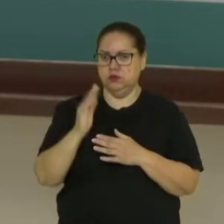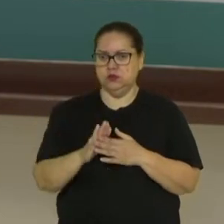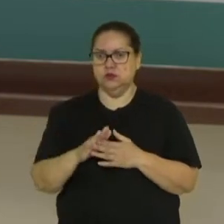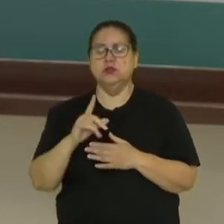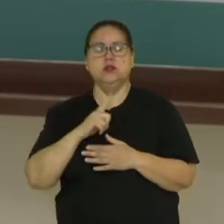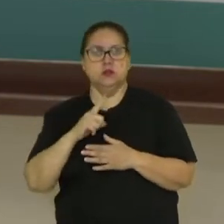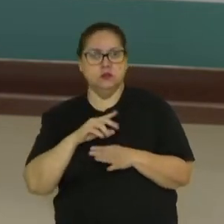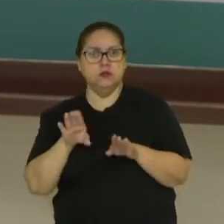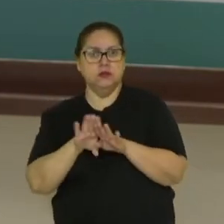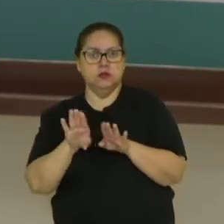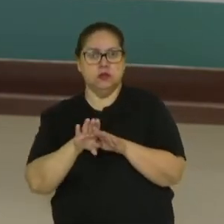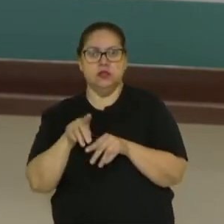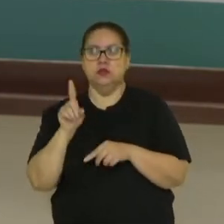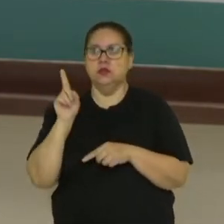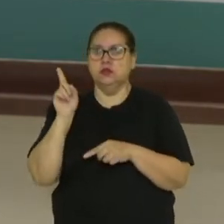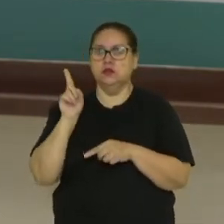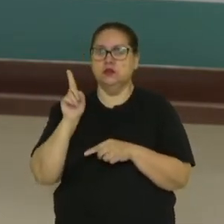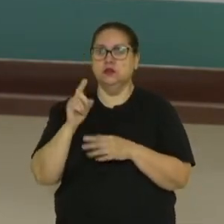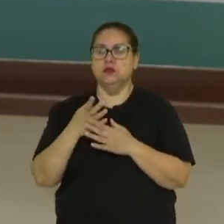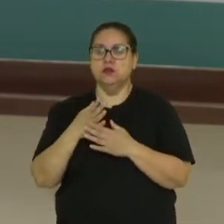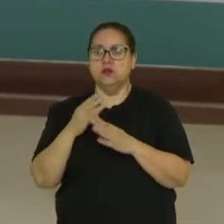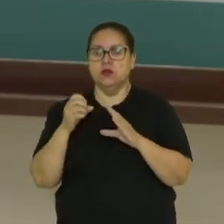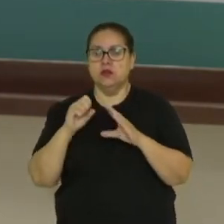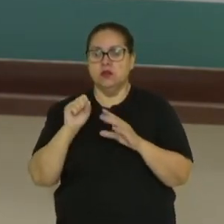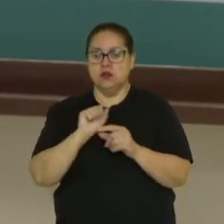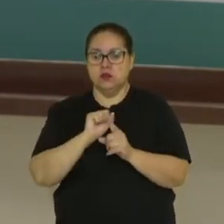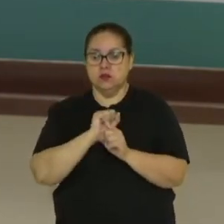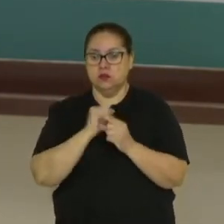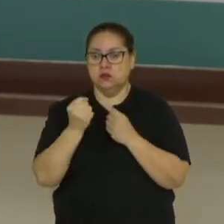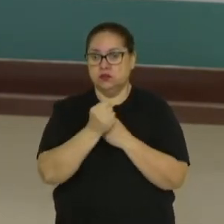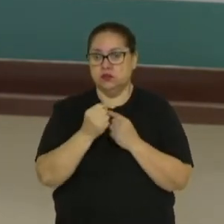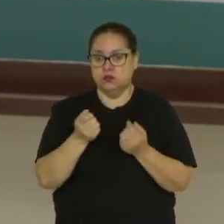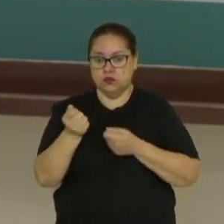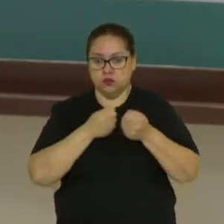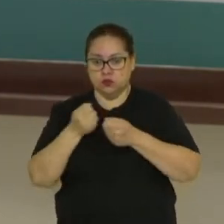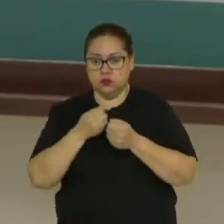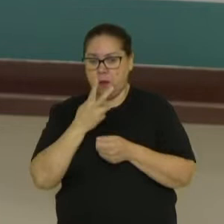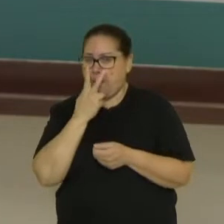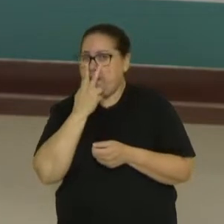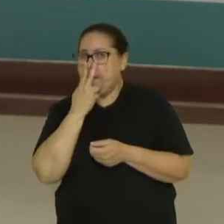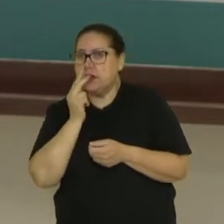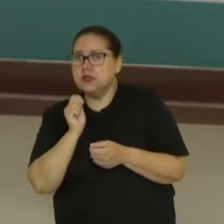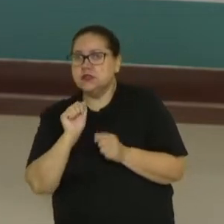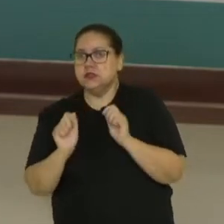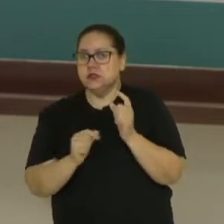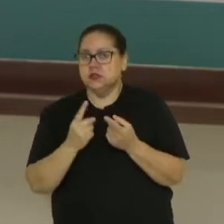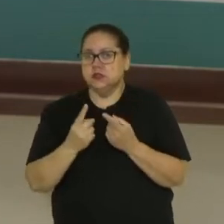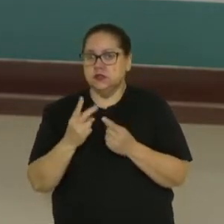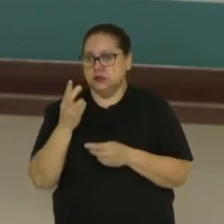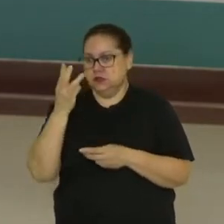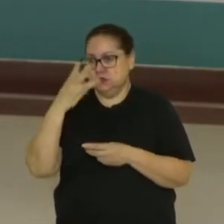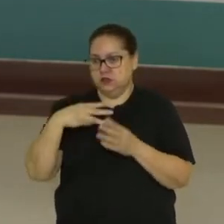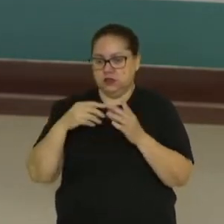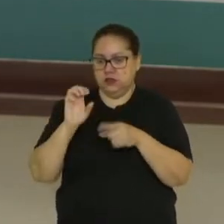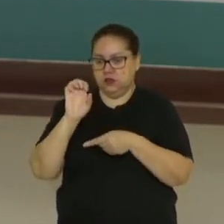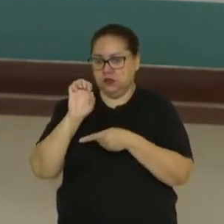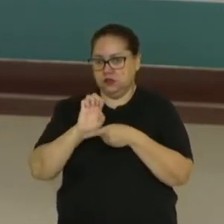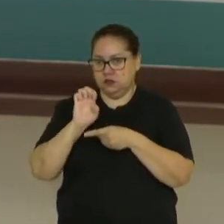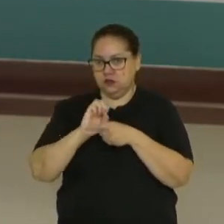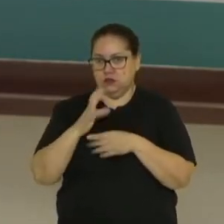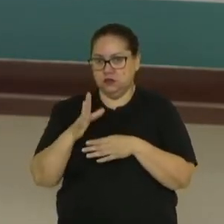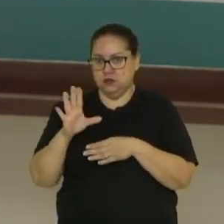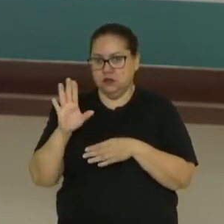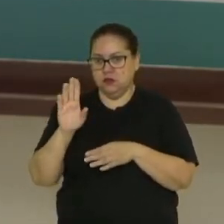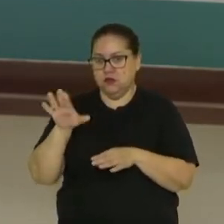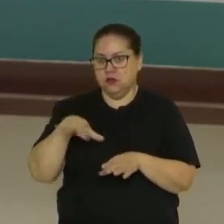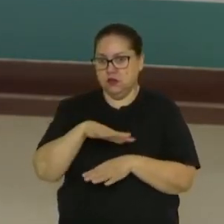temos também aqui uma questão socioeconômica muito mais parecida, né, entre esses 3 estados do que, por exemplo, com a região